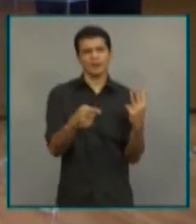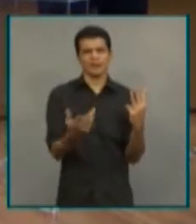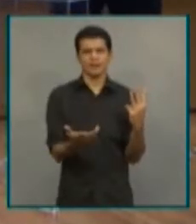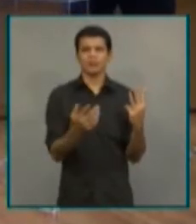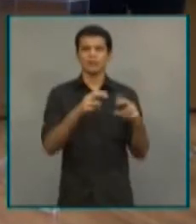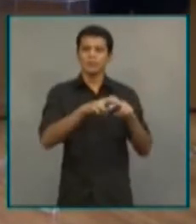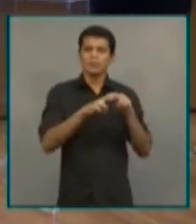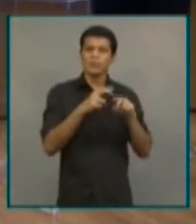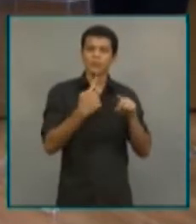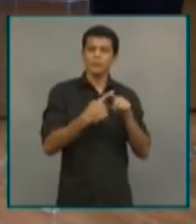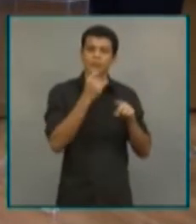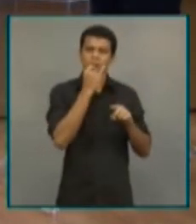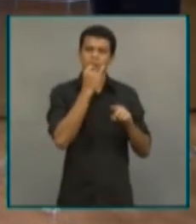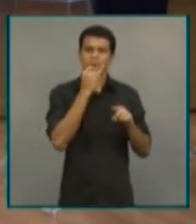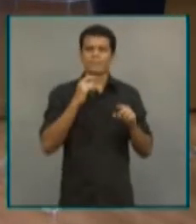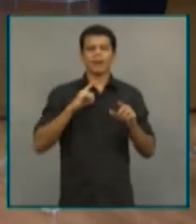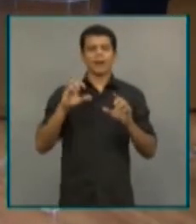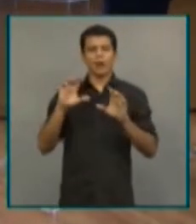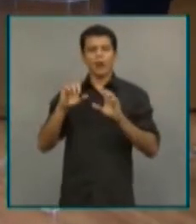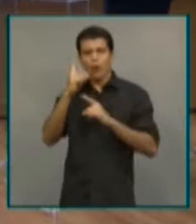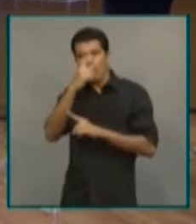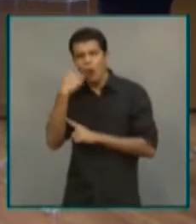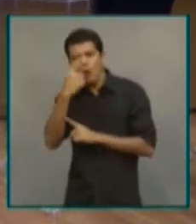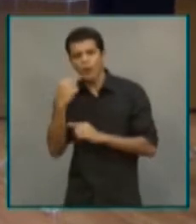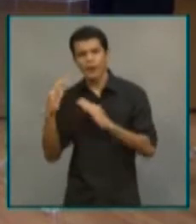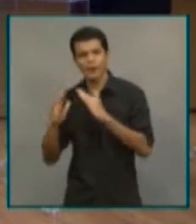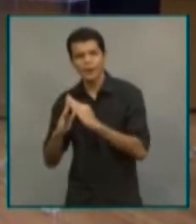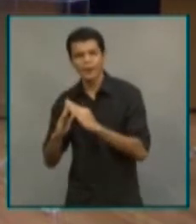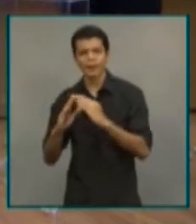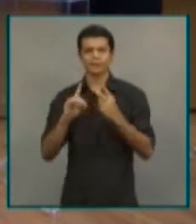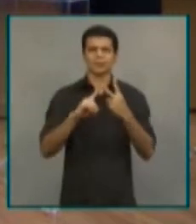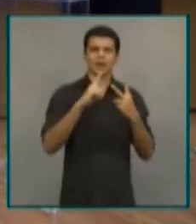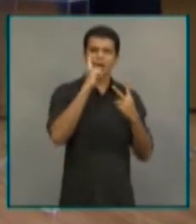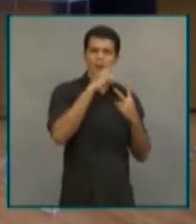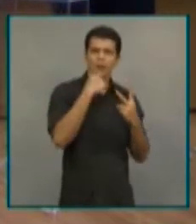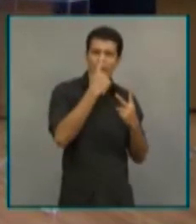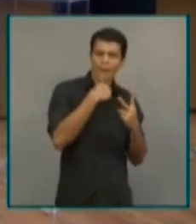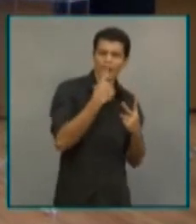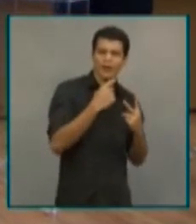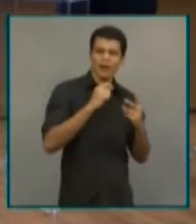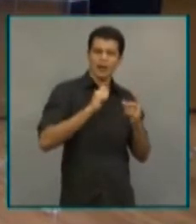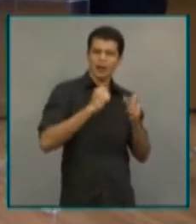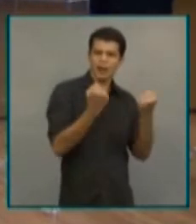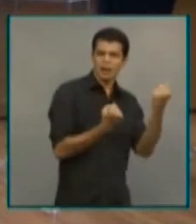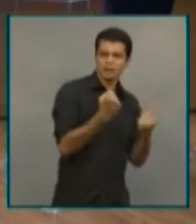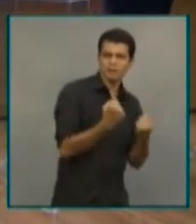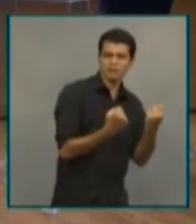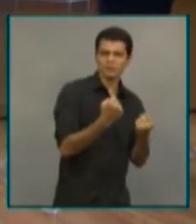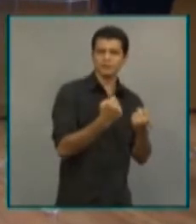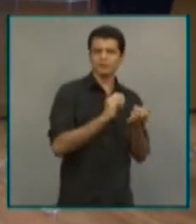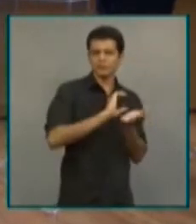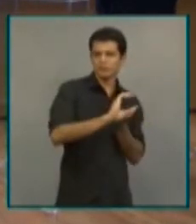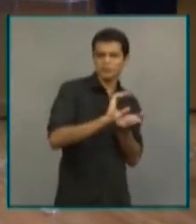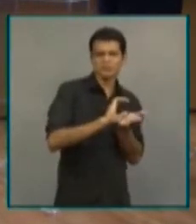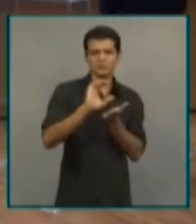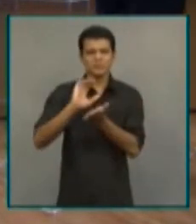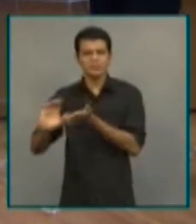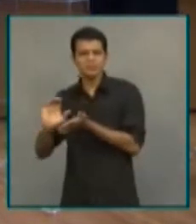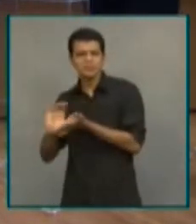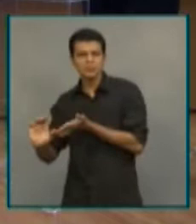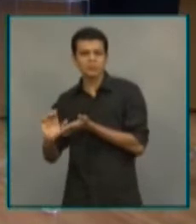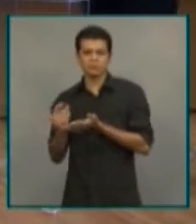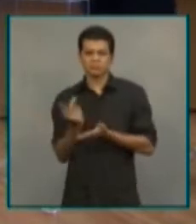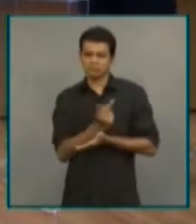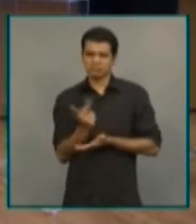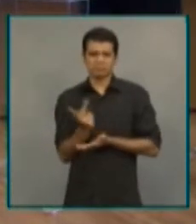anuidade. Tem hora casa, tem hora o carro. Um absurdo, um verdadeiro absurdo. E os senhores não resolvem. E